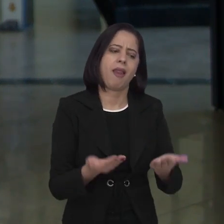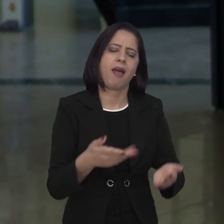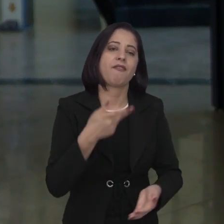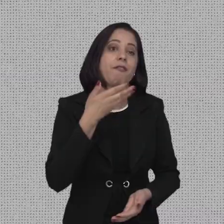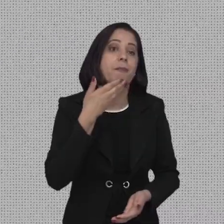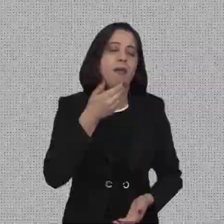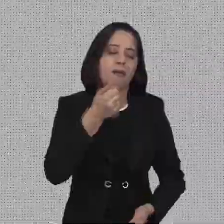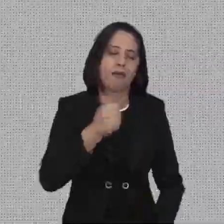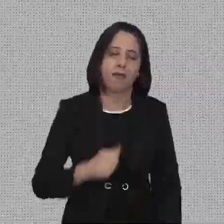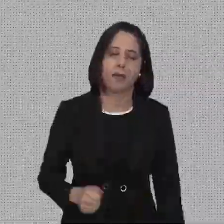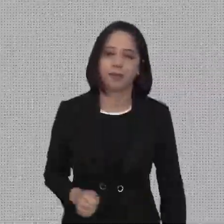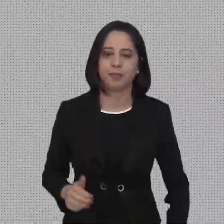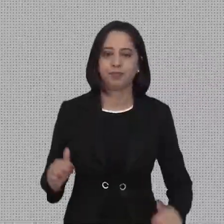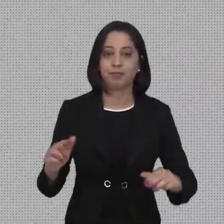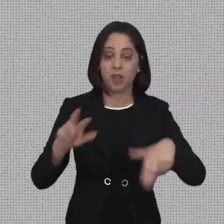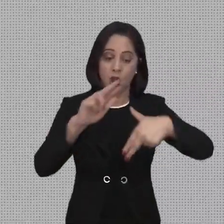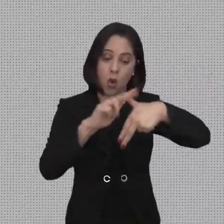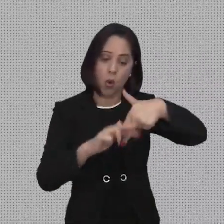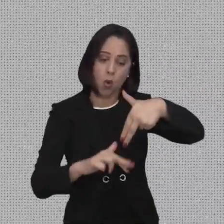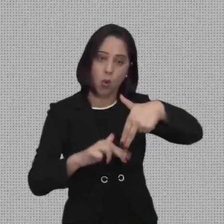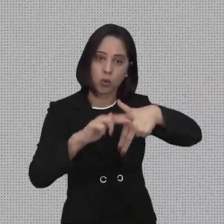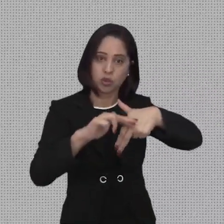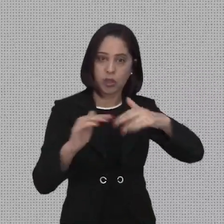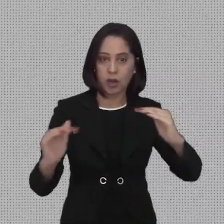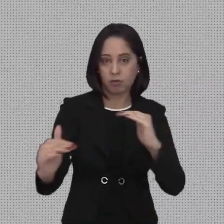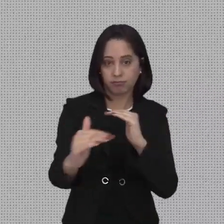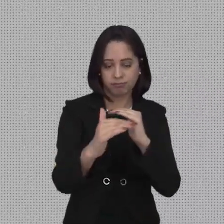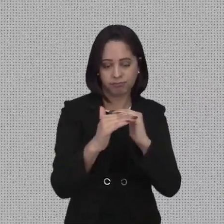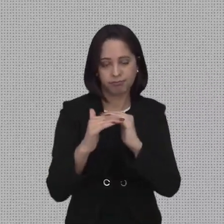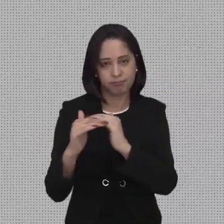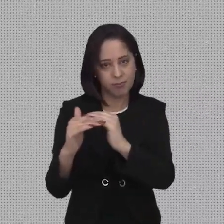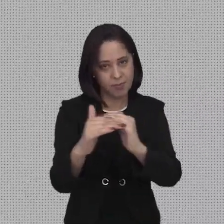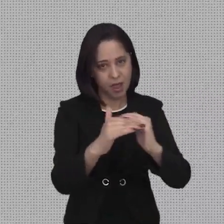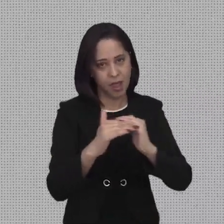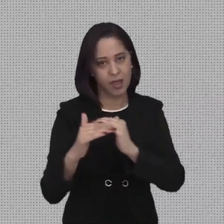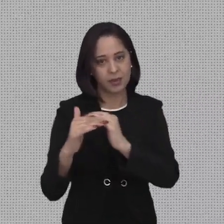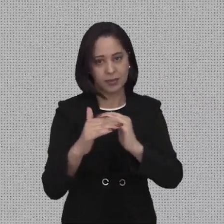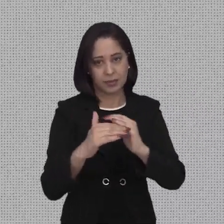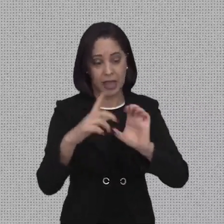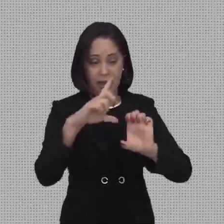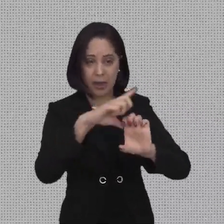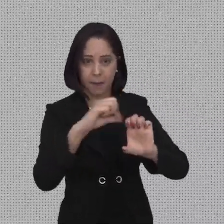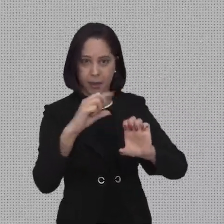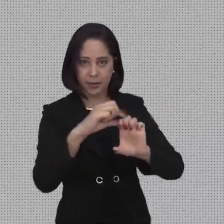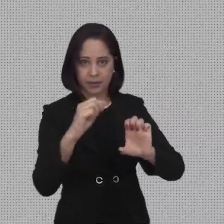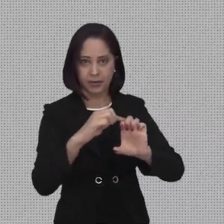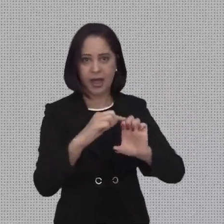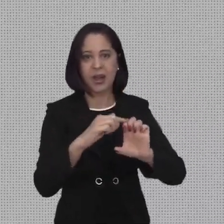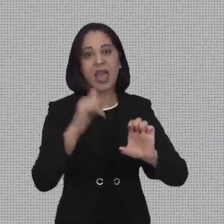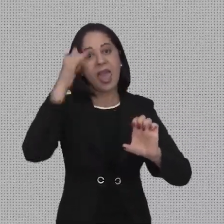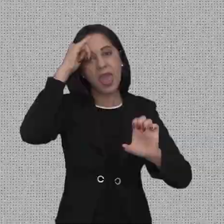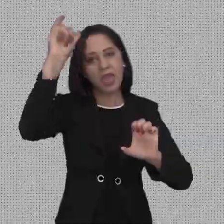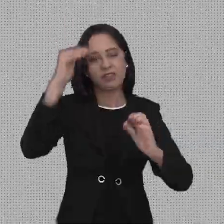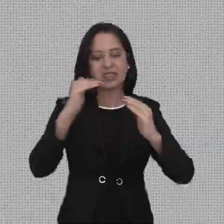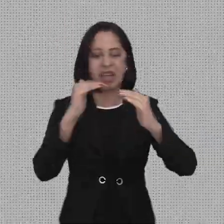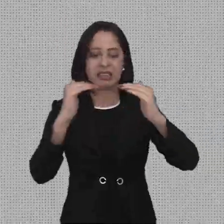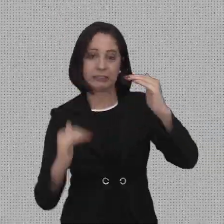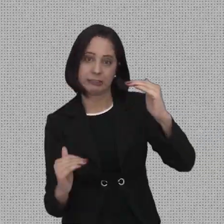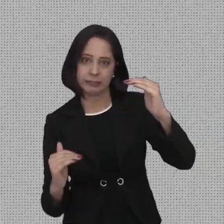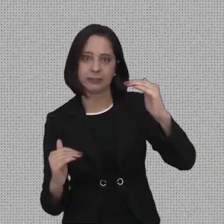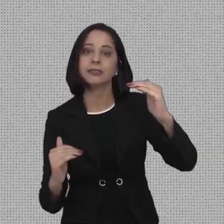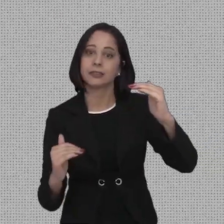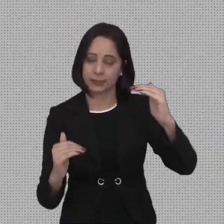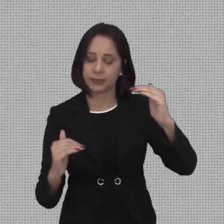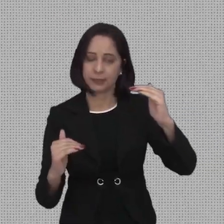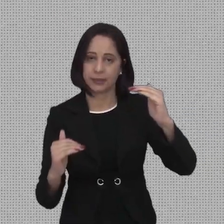mais fácil. Promover a igualdade de gênero no ambiente empresarial e reduzir as disparidades existentes